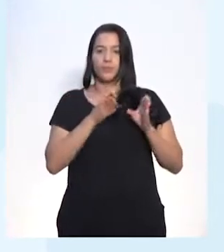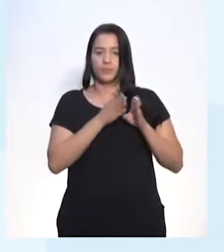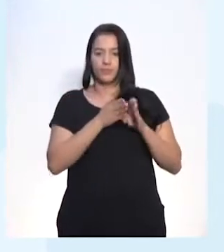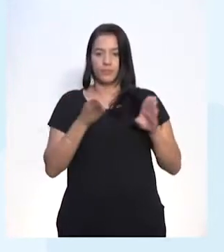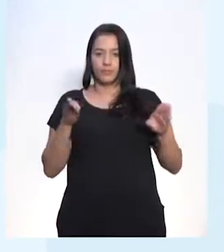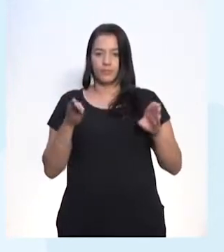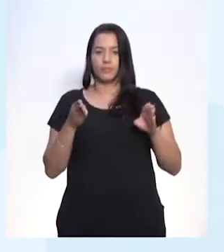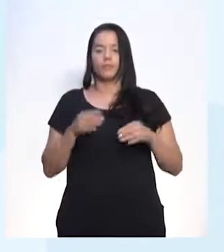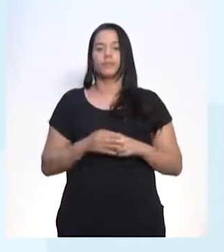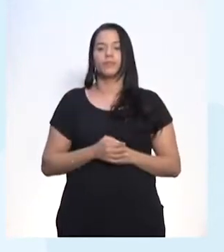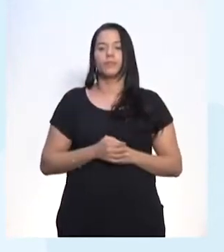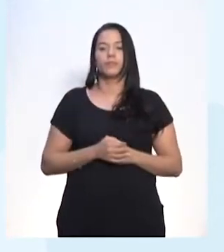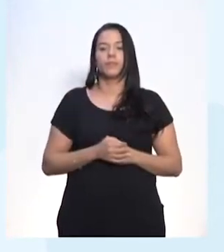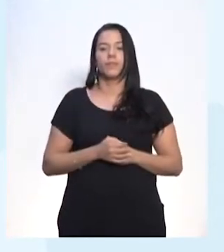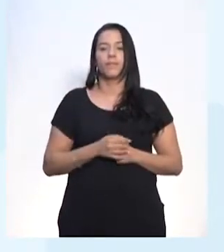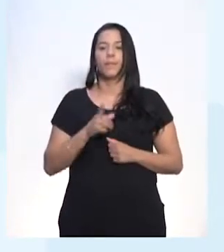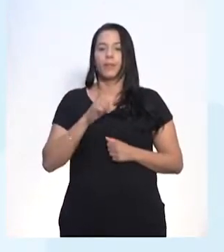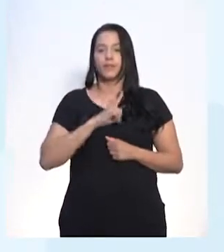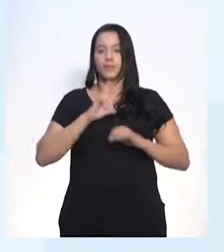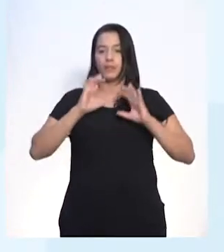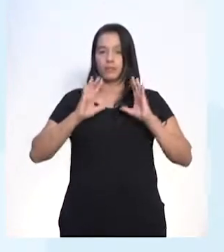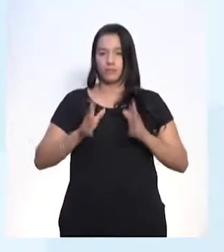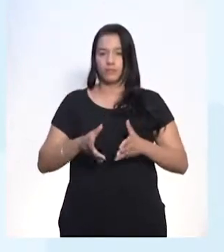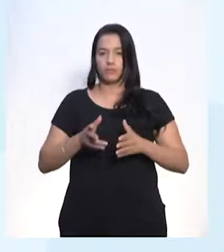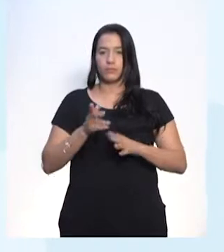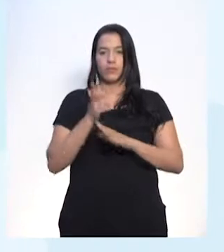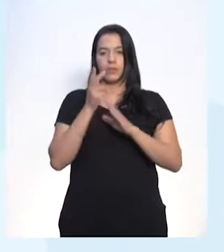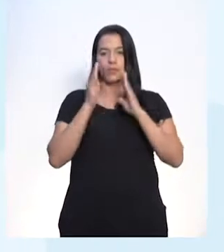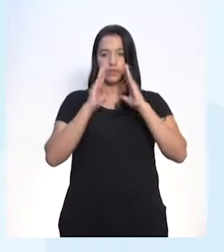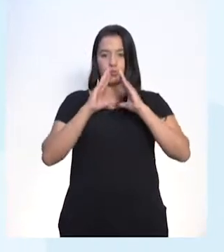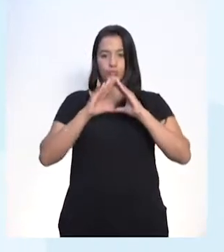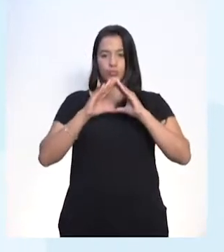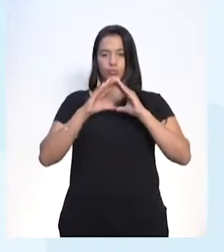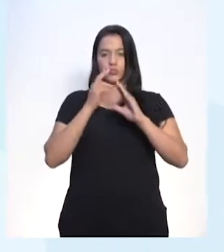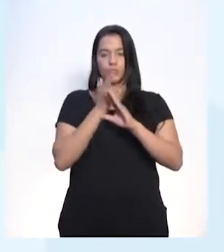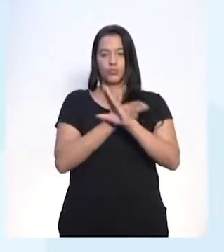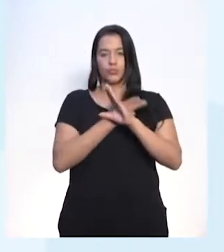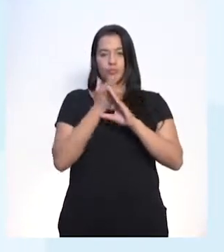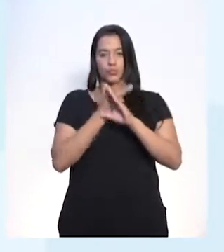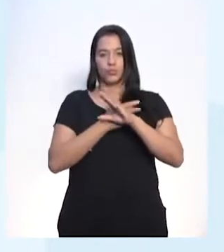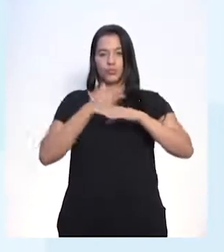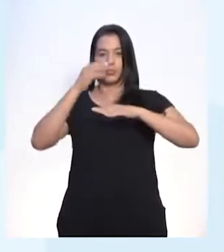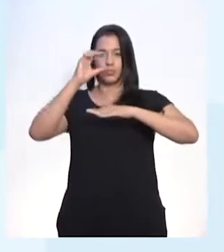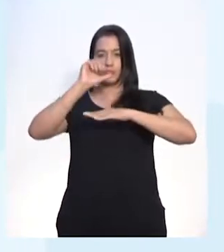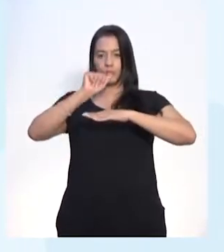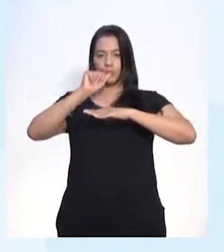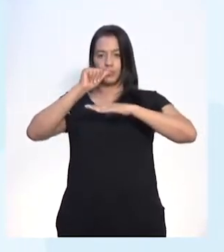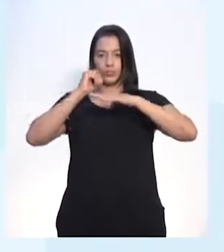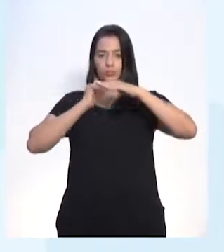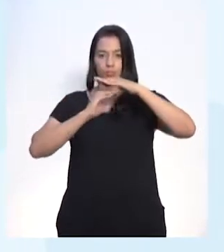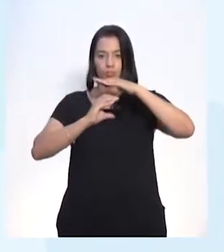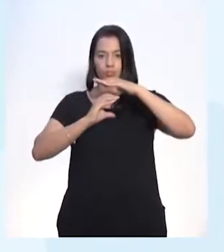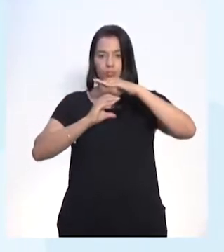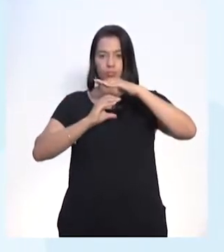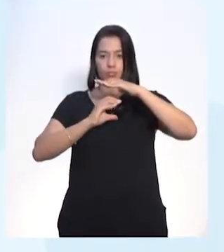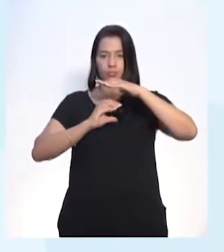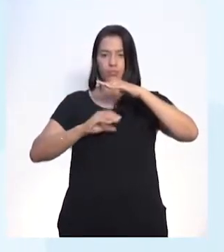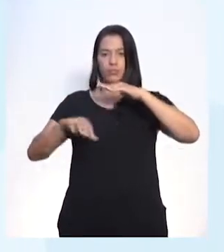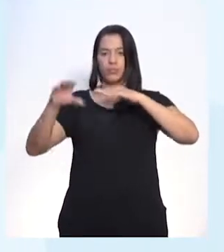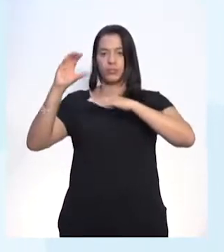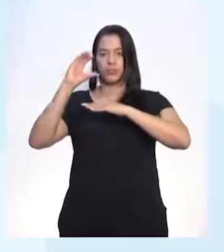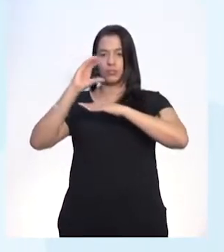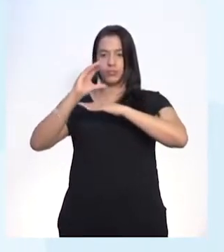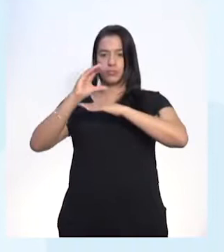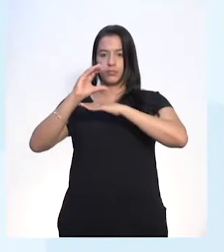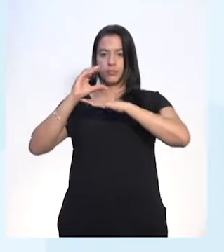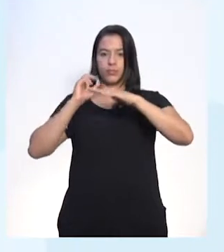separadinho. Já existe uma relação que foi dada para você no enunciado. A sobre